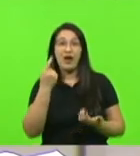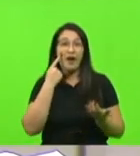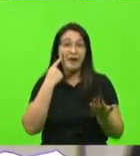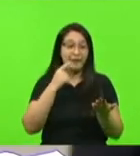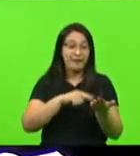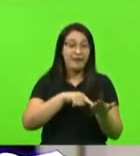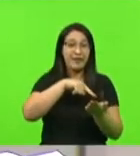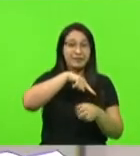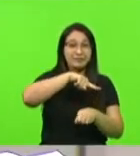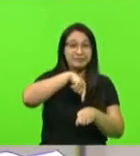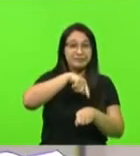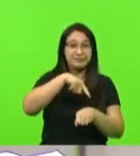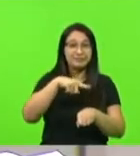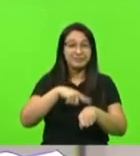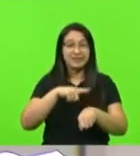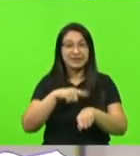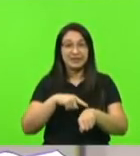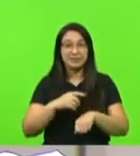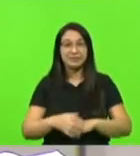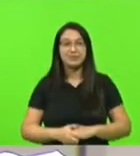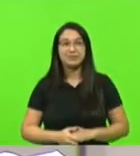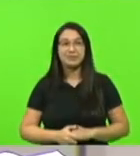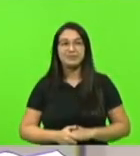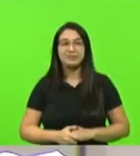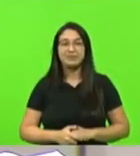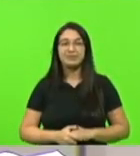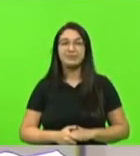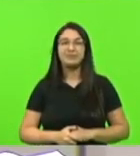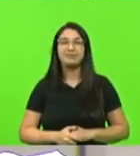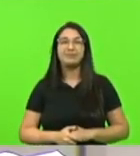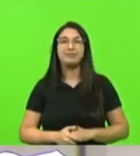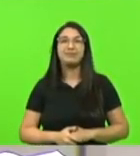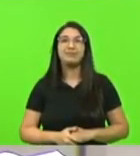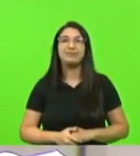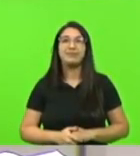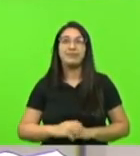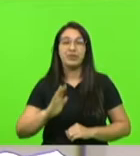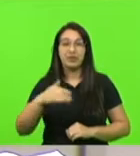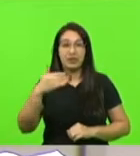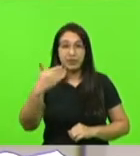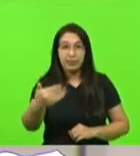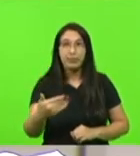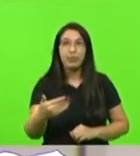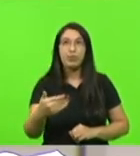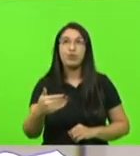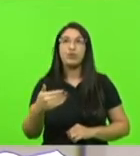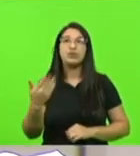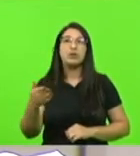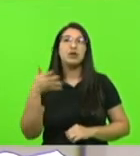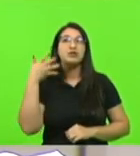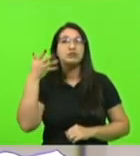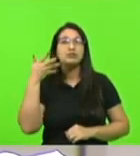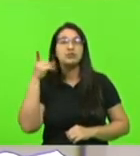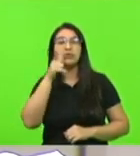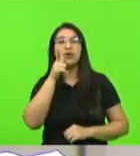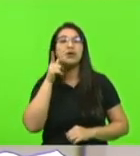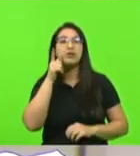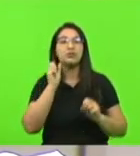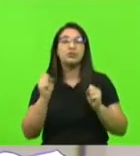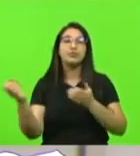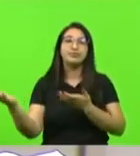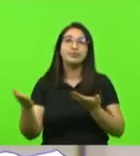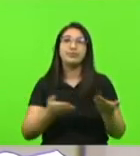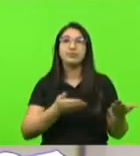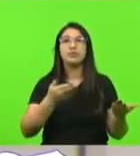Vossa Excelência terá 7 minutos e 30. E aí sim, depois, após o uso da palavra do Laércio, o deputado Cobalcini. Aí